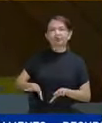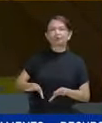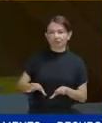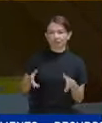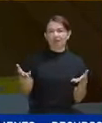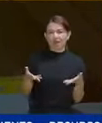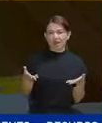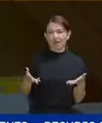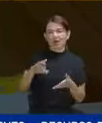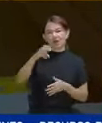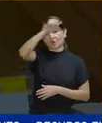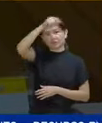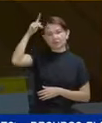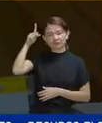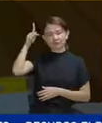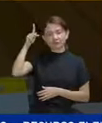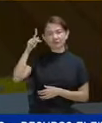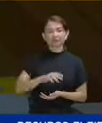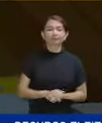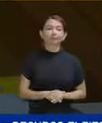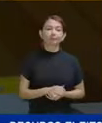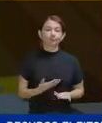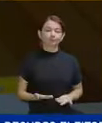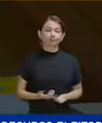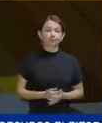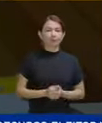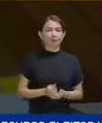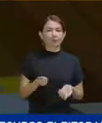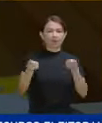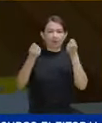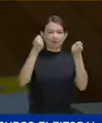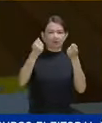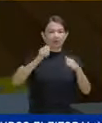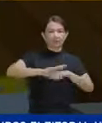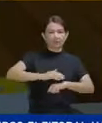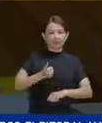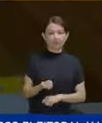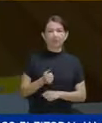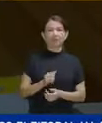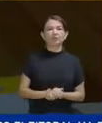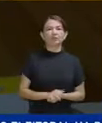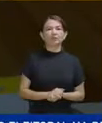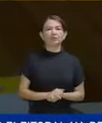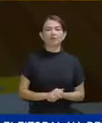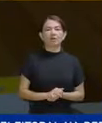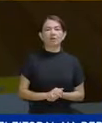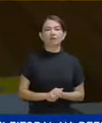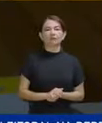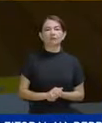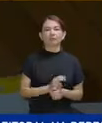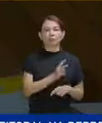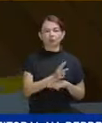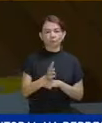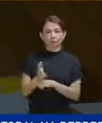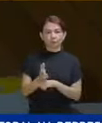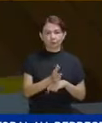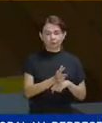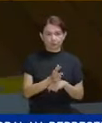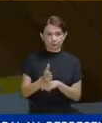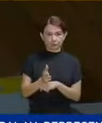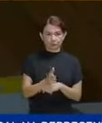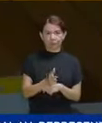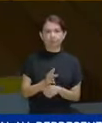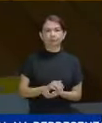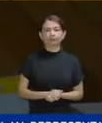Executivo Municipal. Para melhor análise da controvérsia, segue as transcrições dos vídeos reputados irregulares.